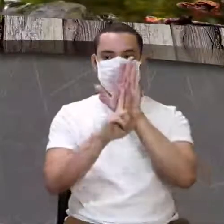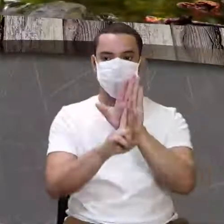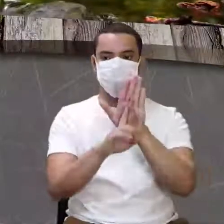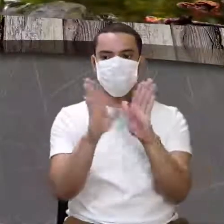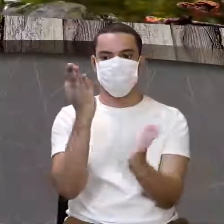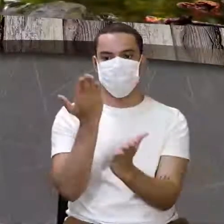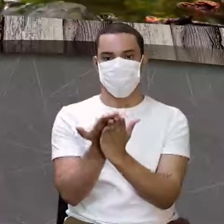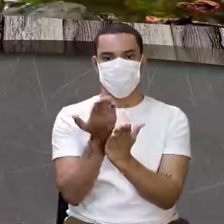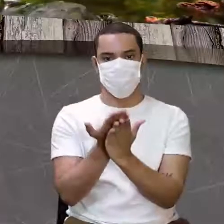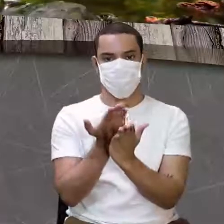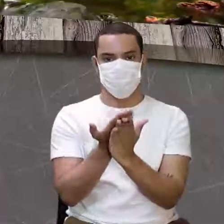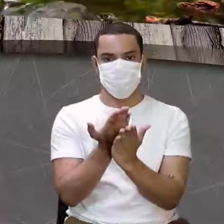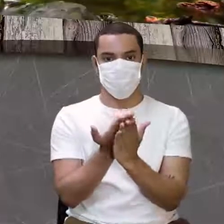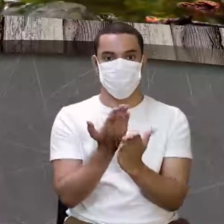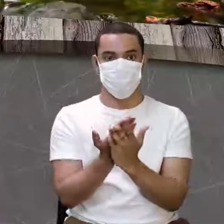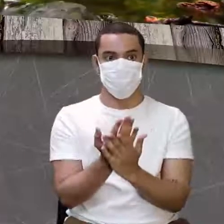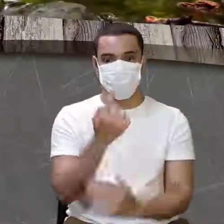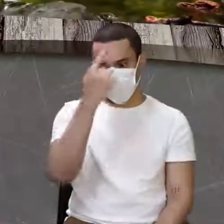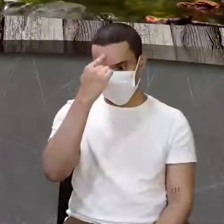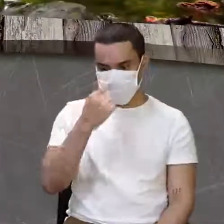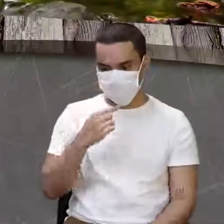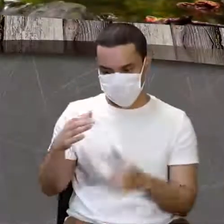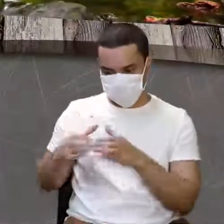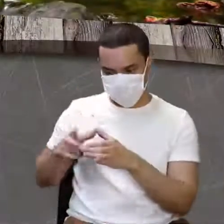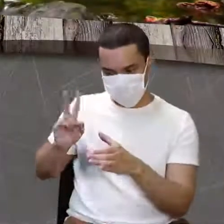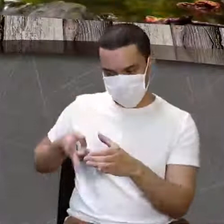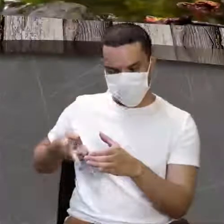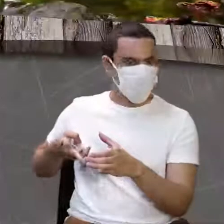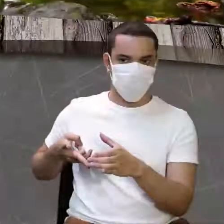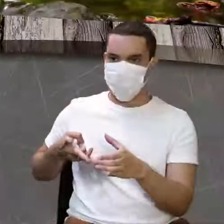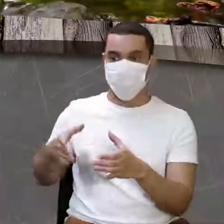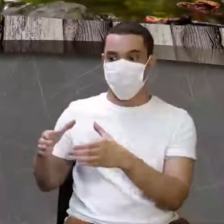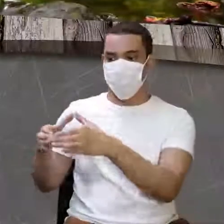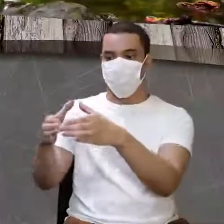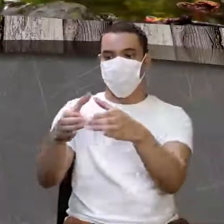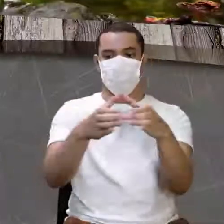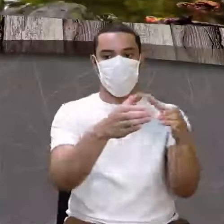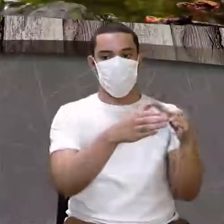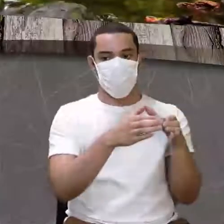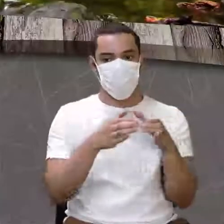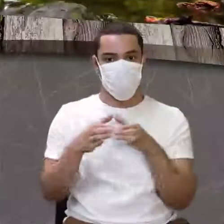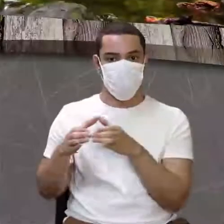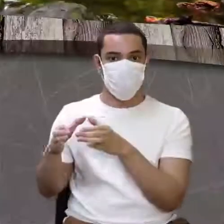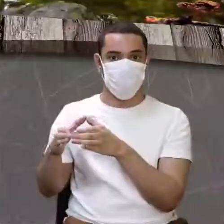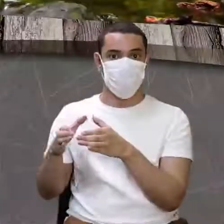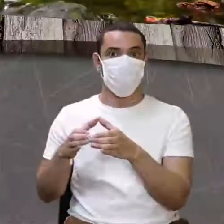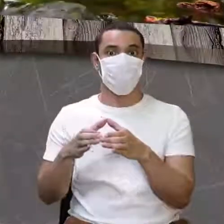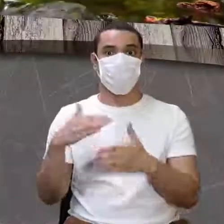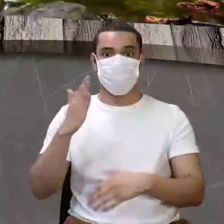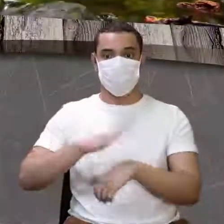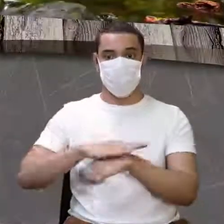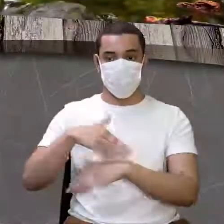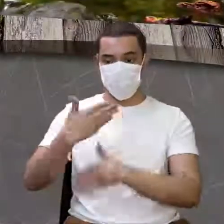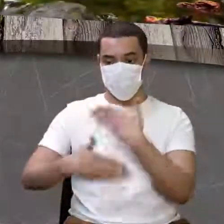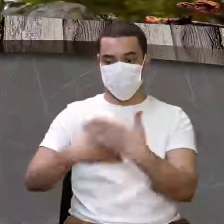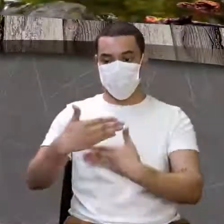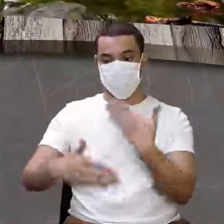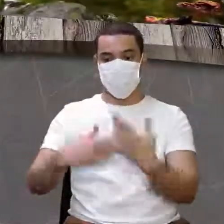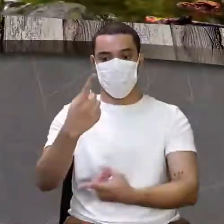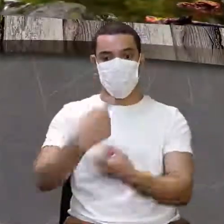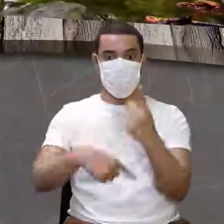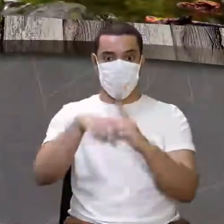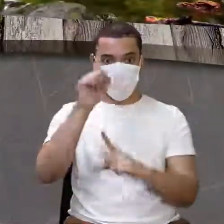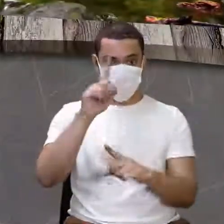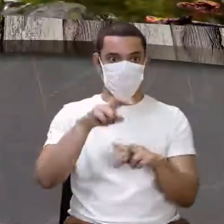filogenético. De uma espécie só? Não. De grupos que evoluíram ao longo do tempo e por isso que a gente tem um